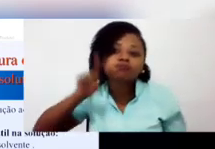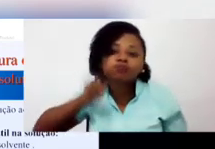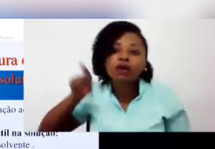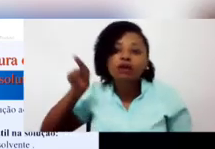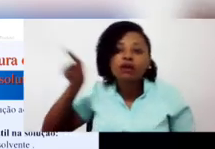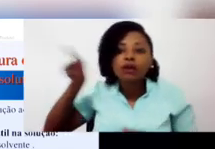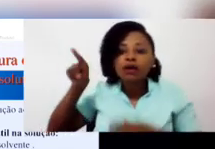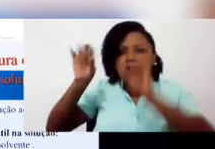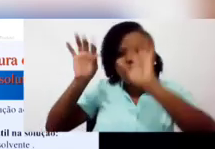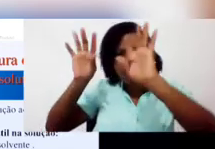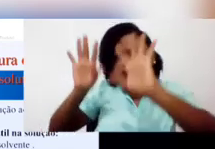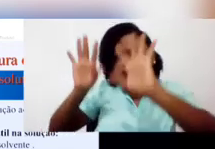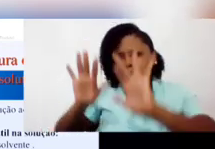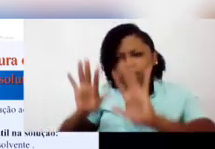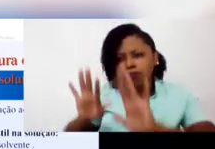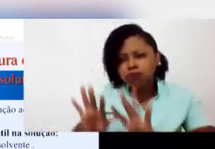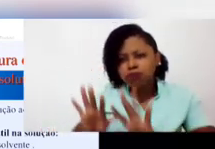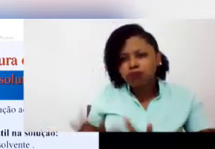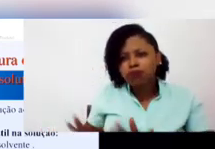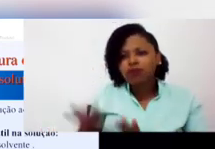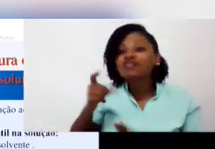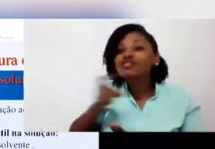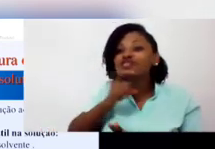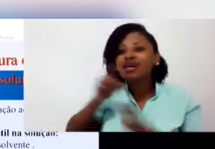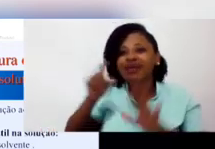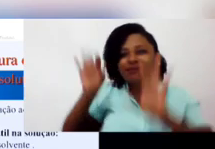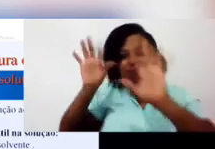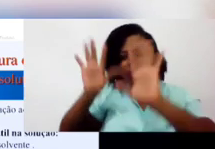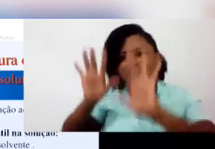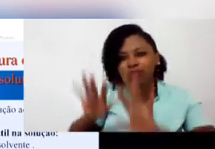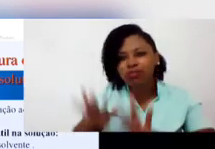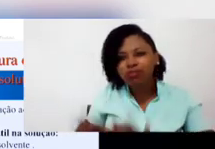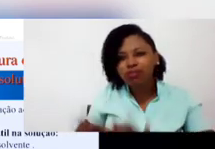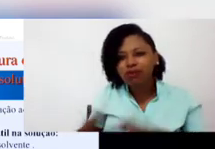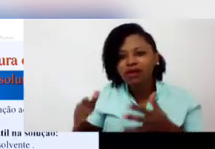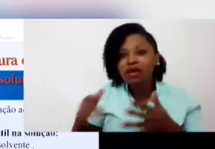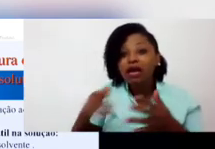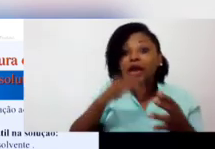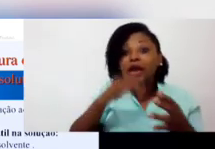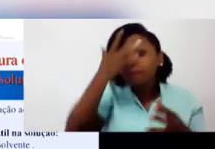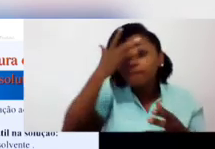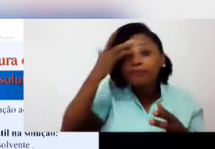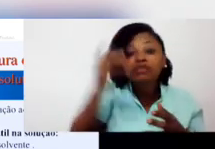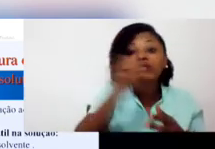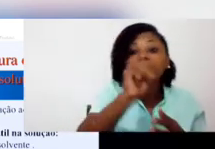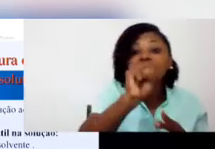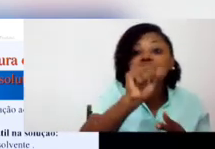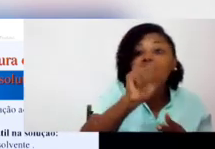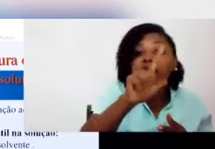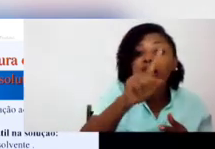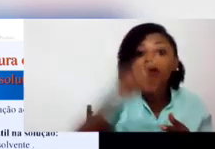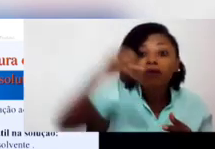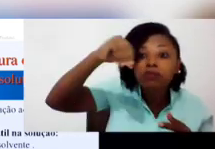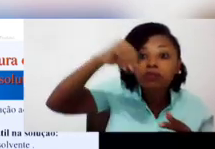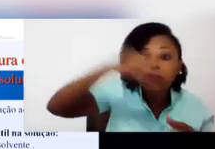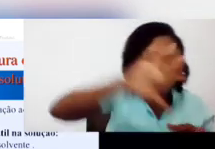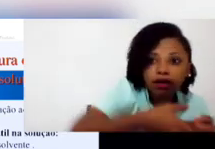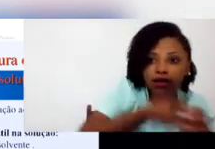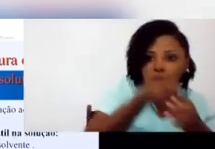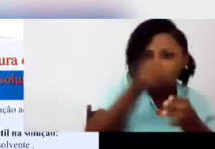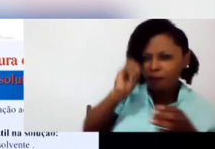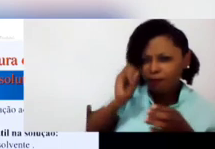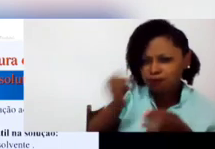Unidos, quando neva muito, o pessoal bota sal na neve. Coloca-se sal na neve para descongelar a neve. Se